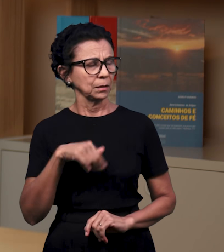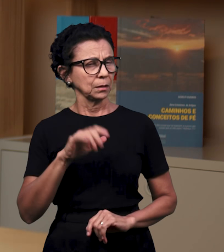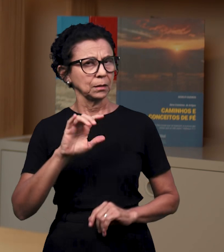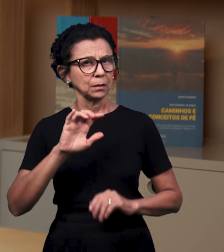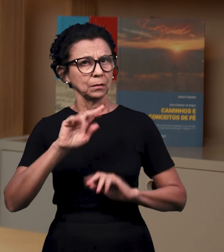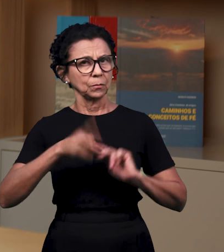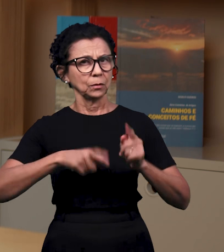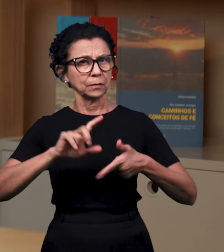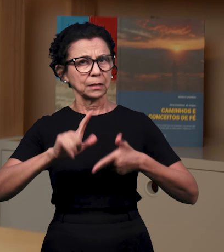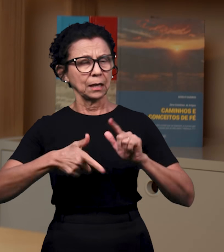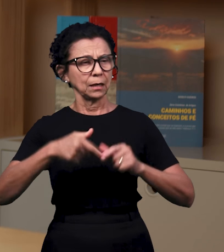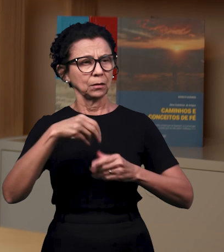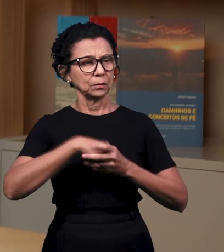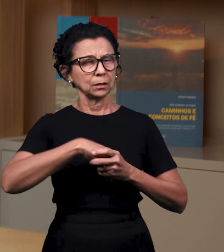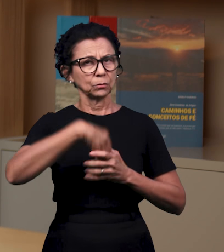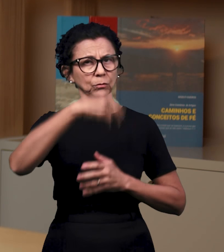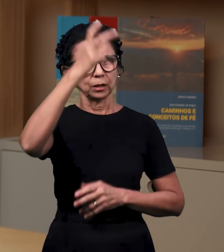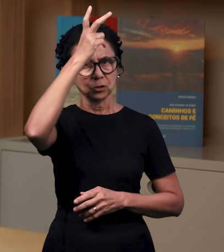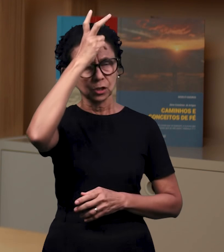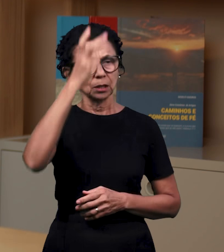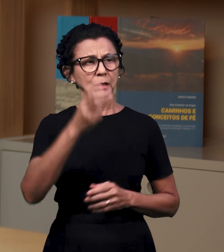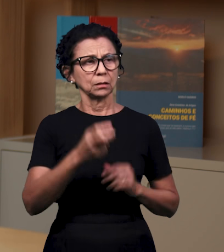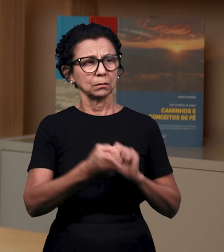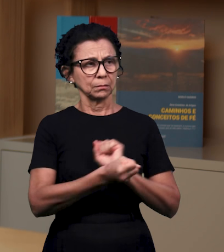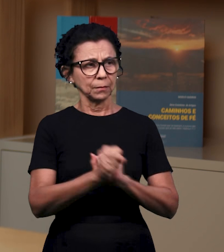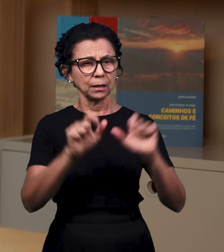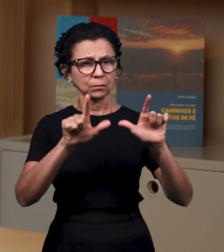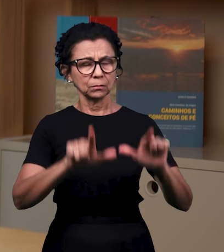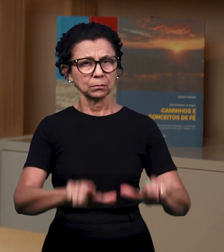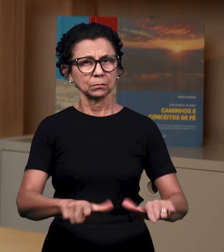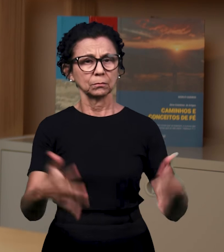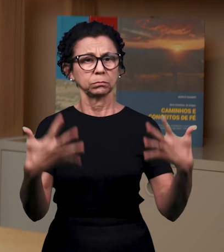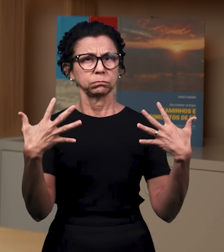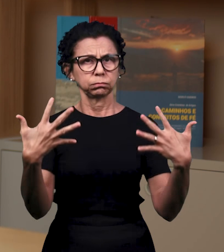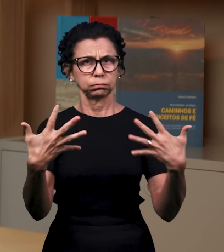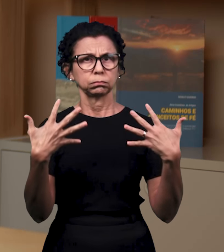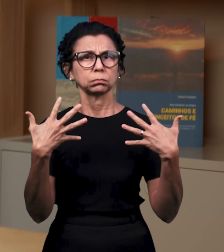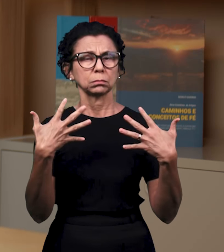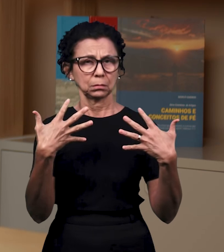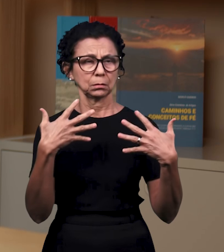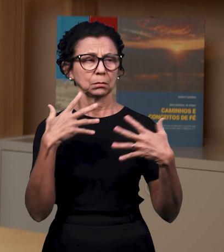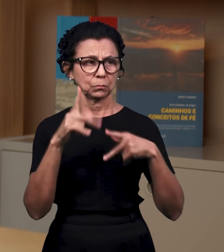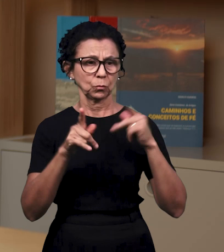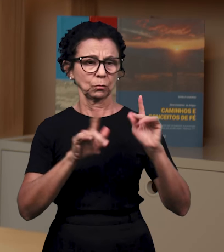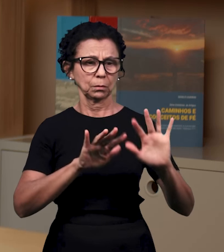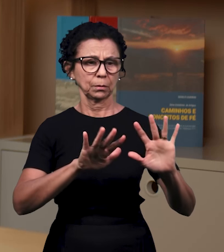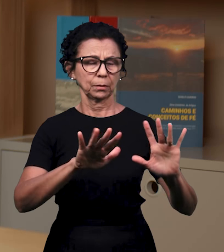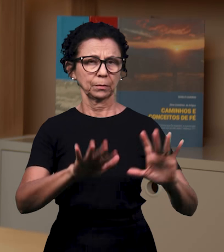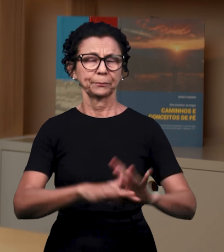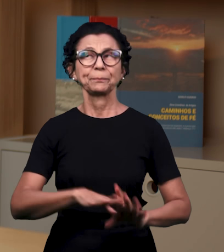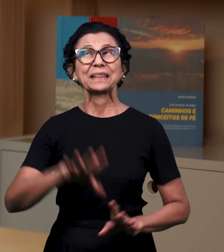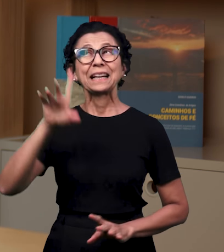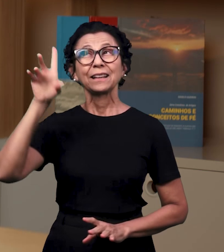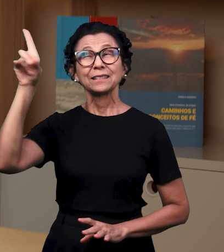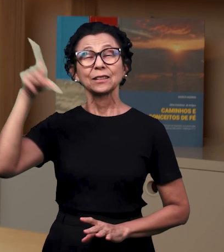Israel pelo deserto, e nós vimos que Deus ele tinha um plano para